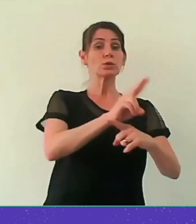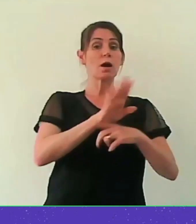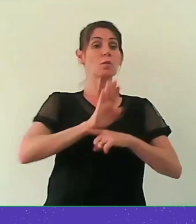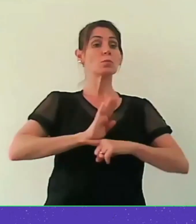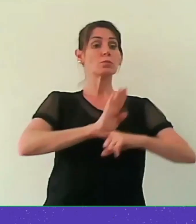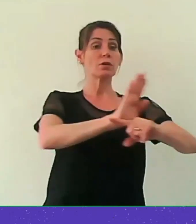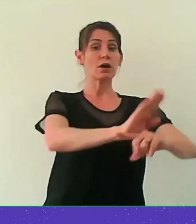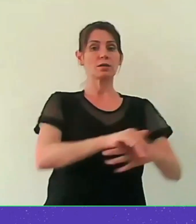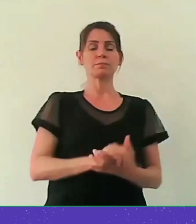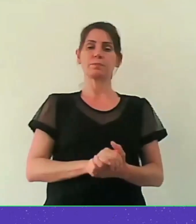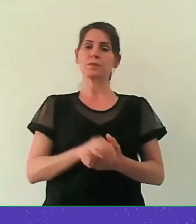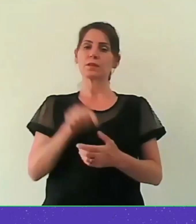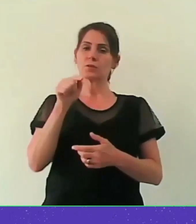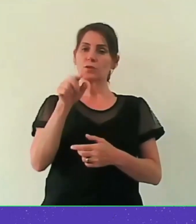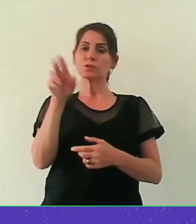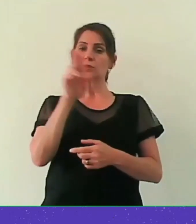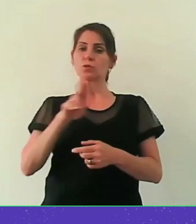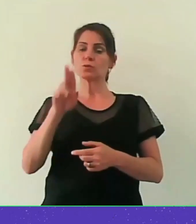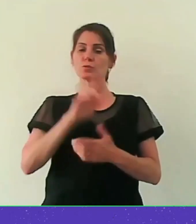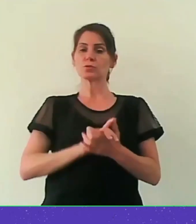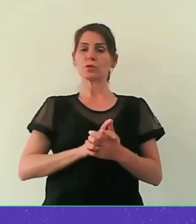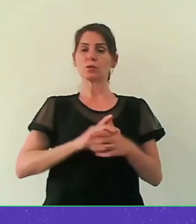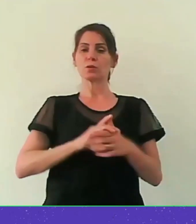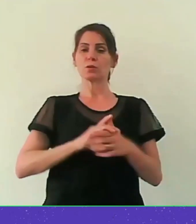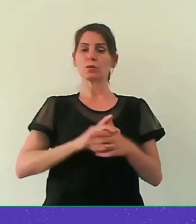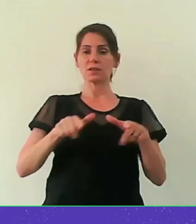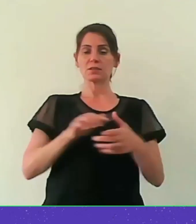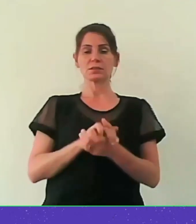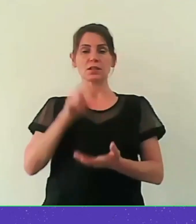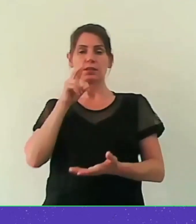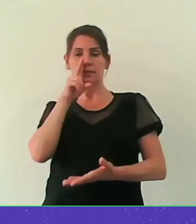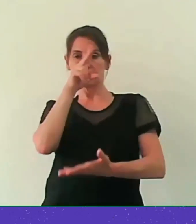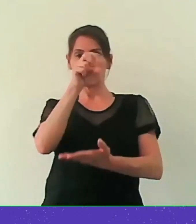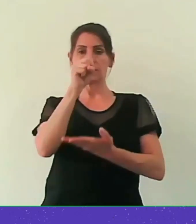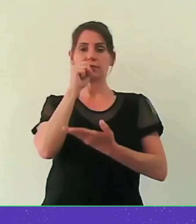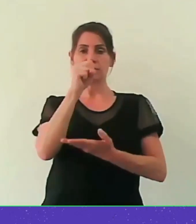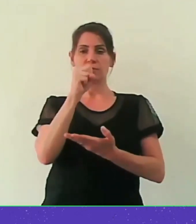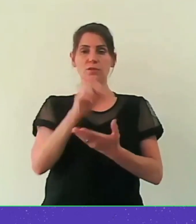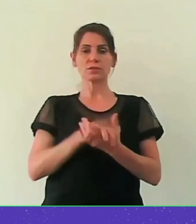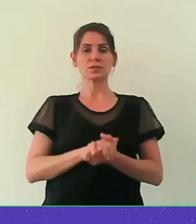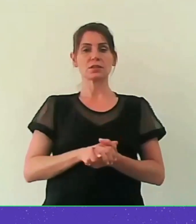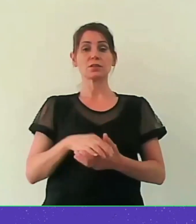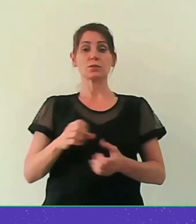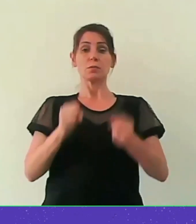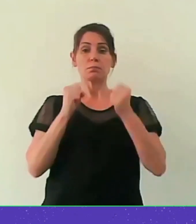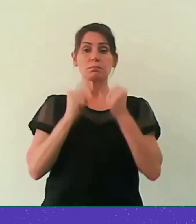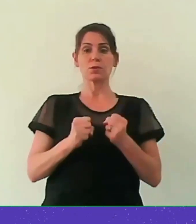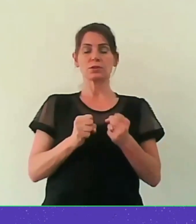usou o poder para realizar um trabalho através da força operante do seu poder.